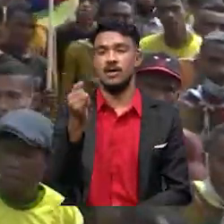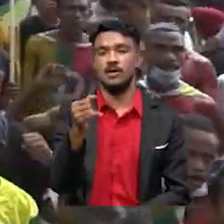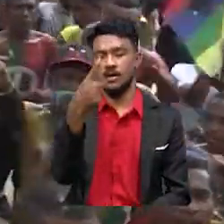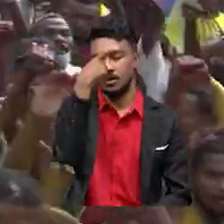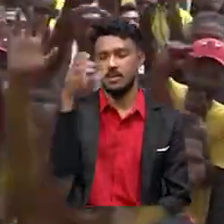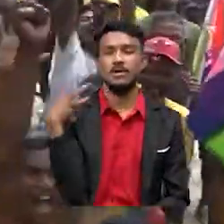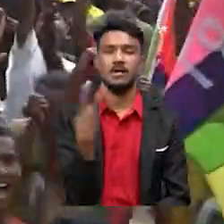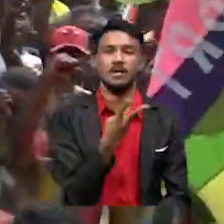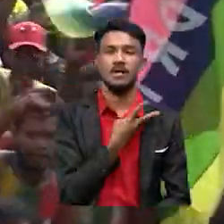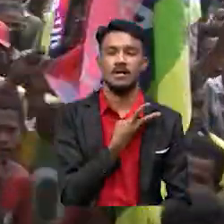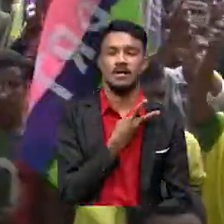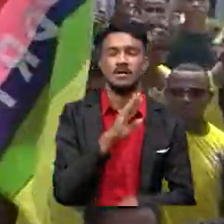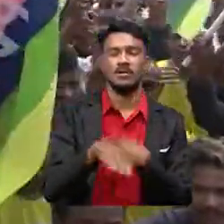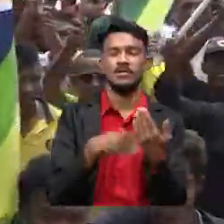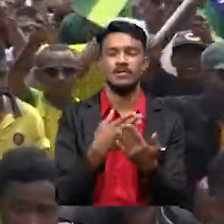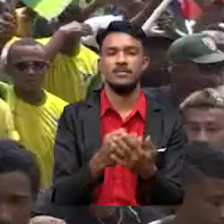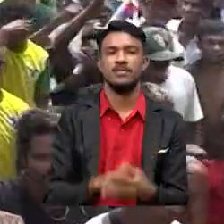kondisi.